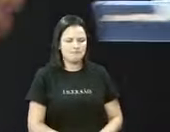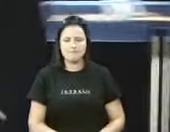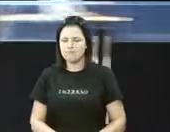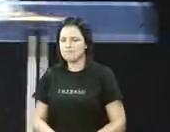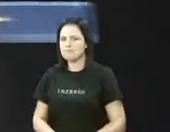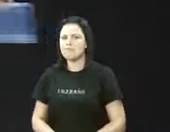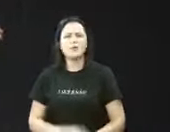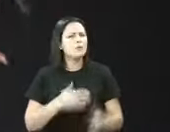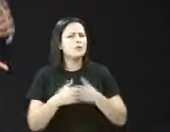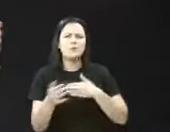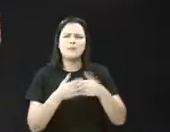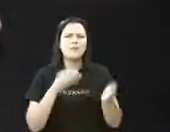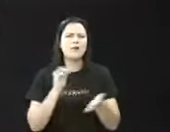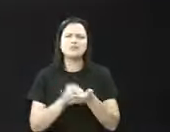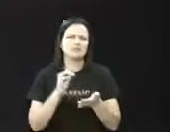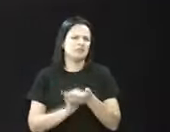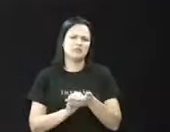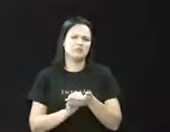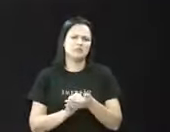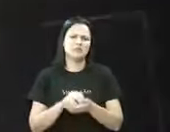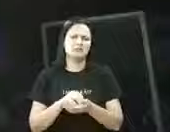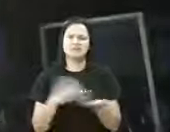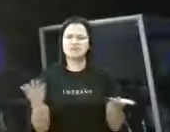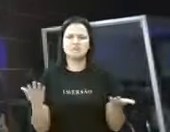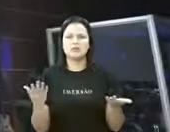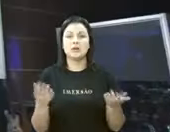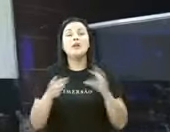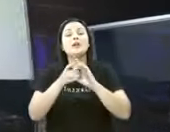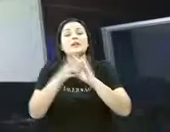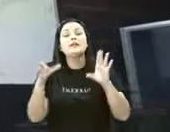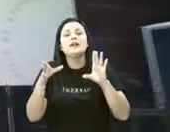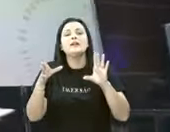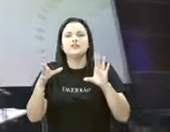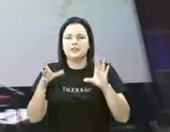Independente do que te falte, deixa o altar te tocar.